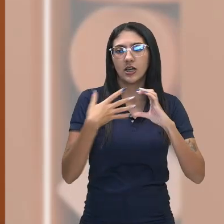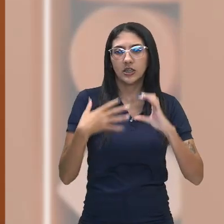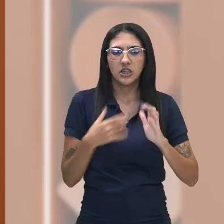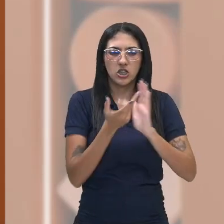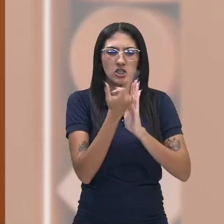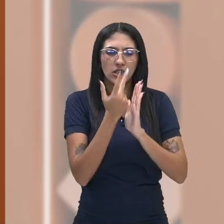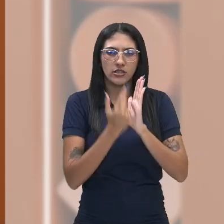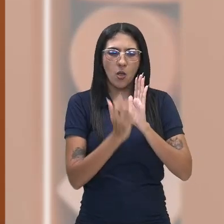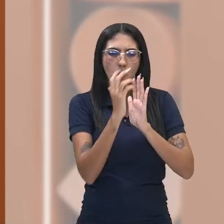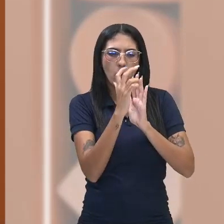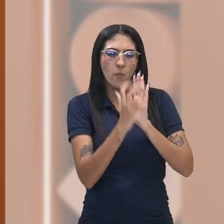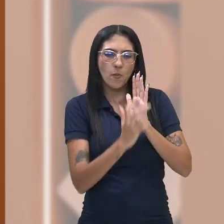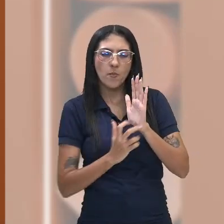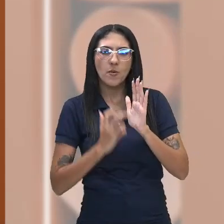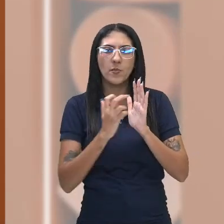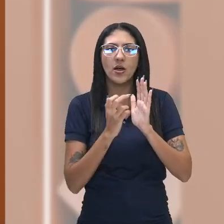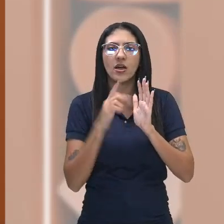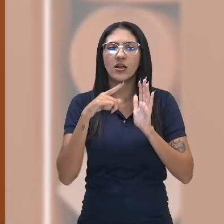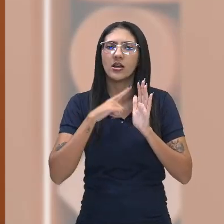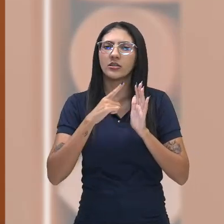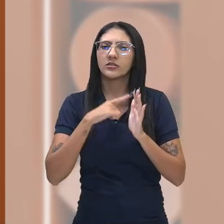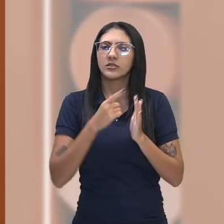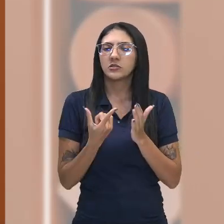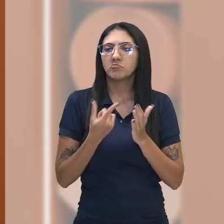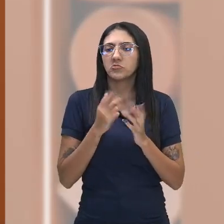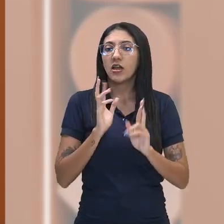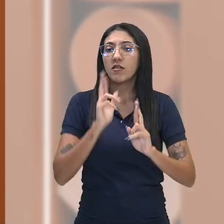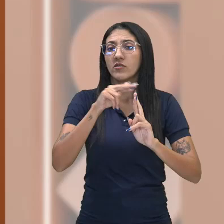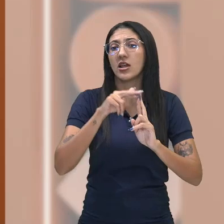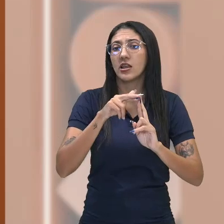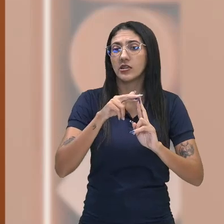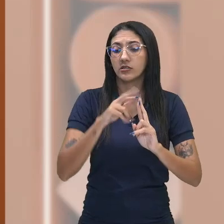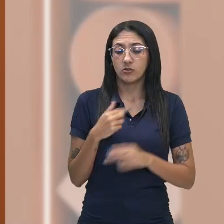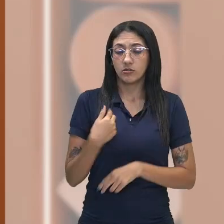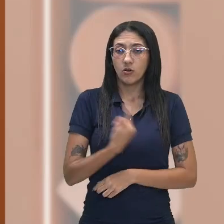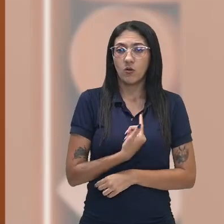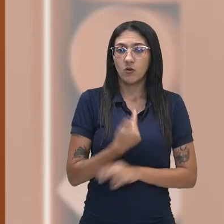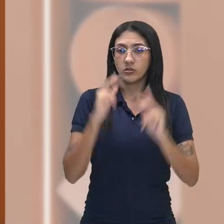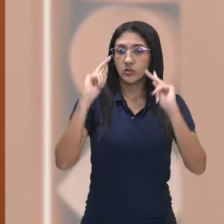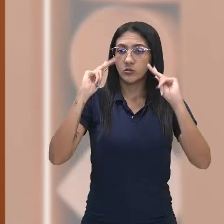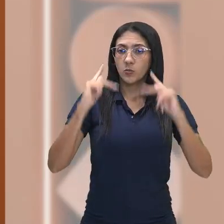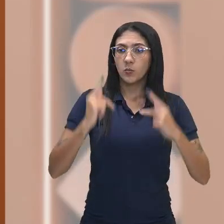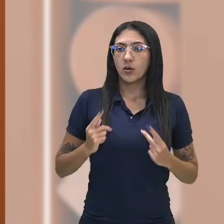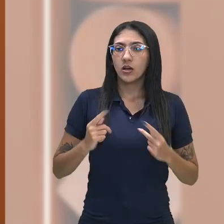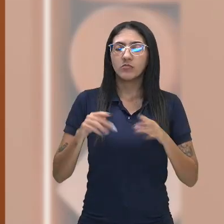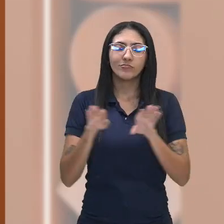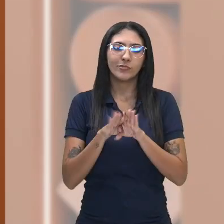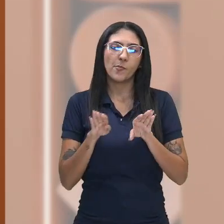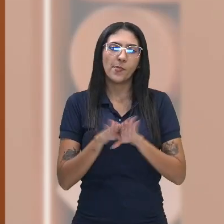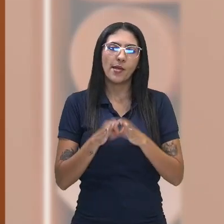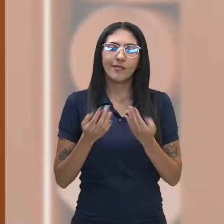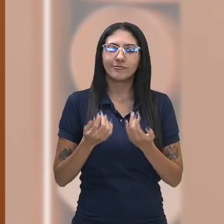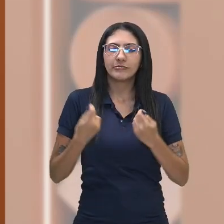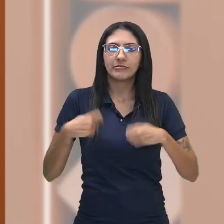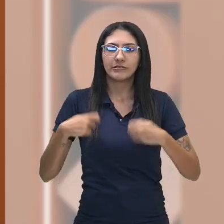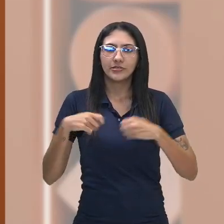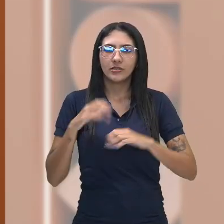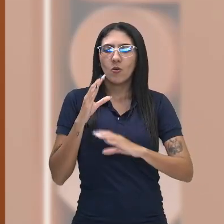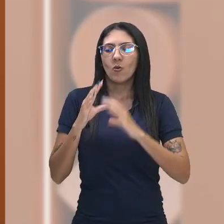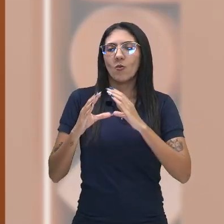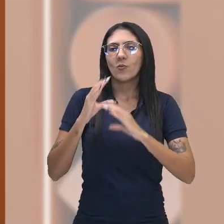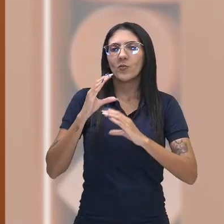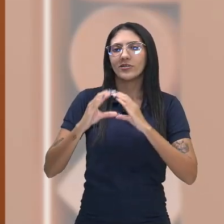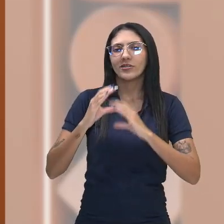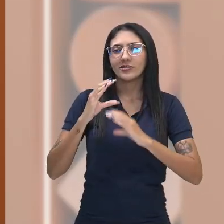emanam justamente essa conexão entre nós, seres humanos, e essa necessidade de comunicação,